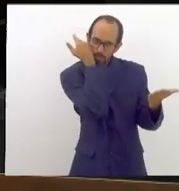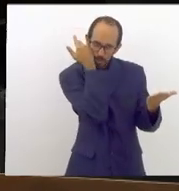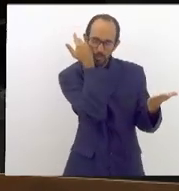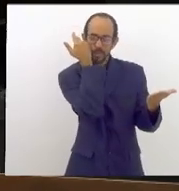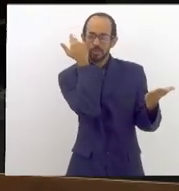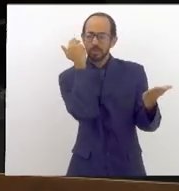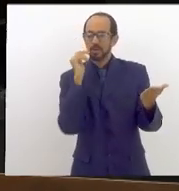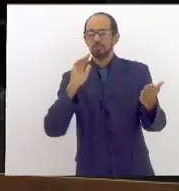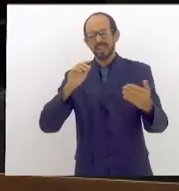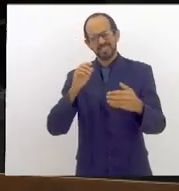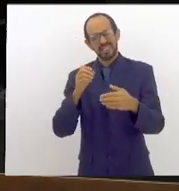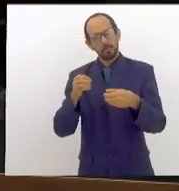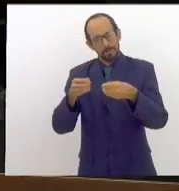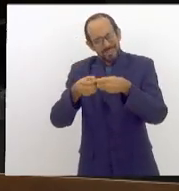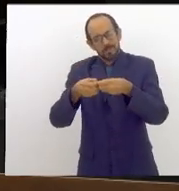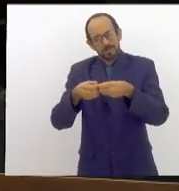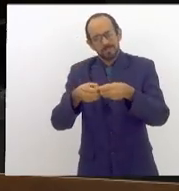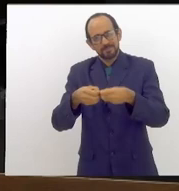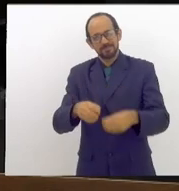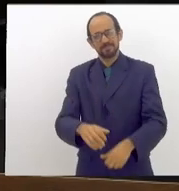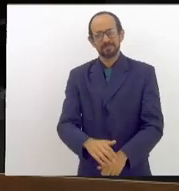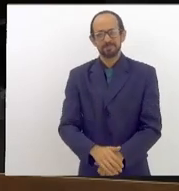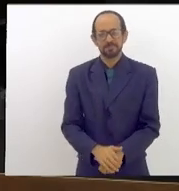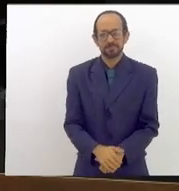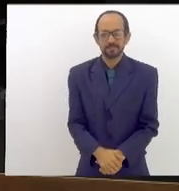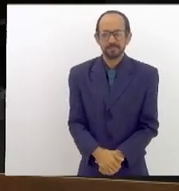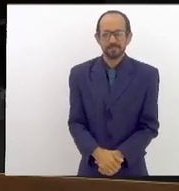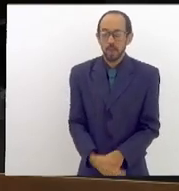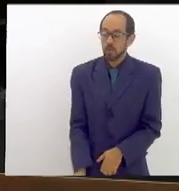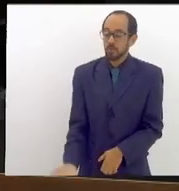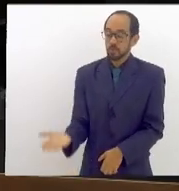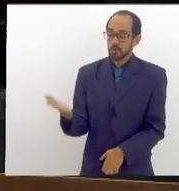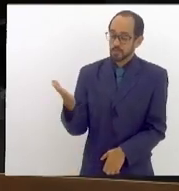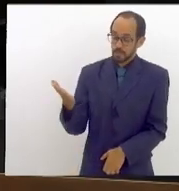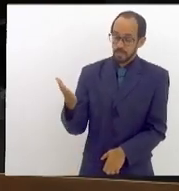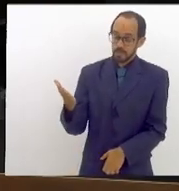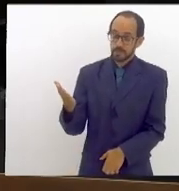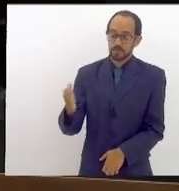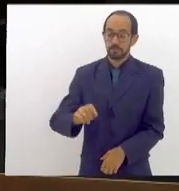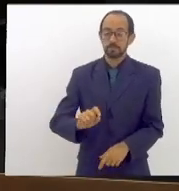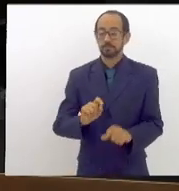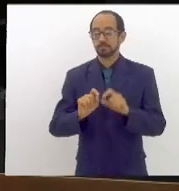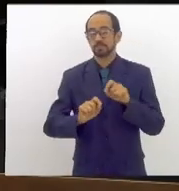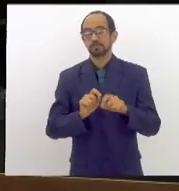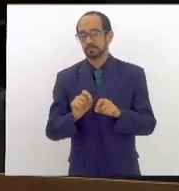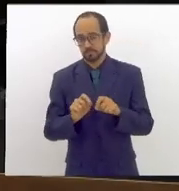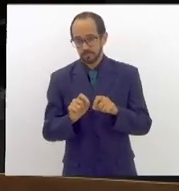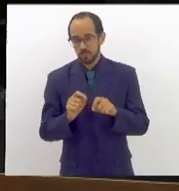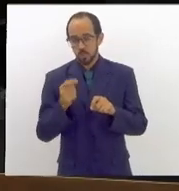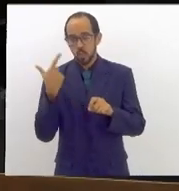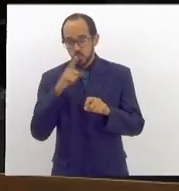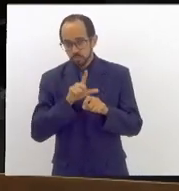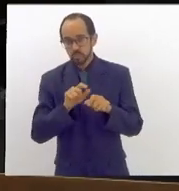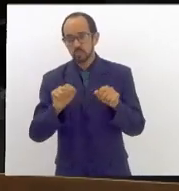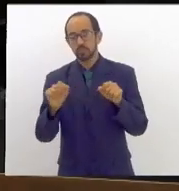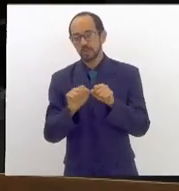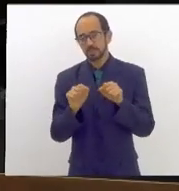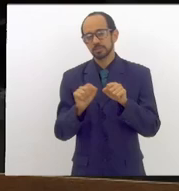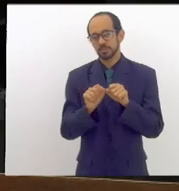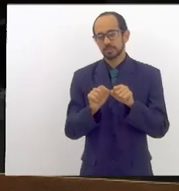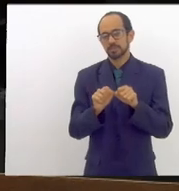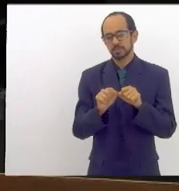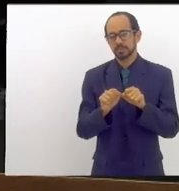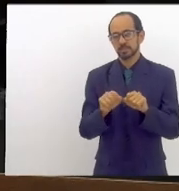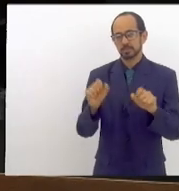chega perto vossa excelência conseguiu fazer com